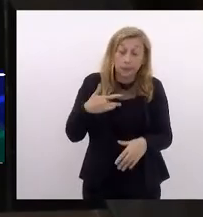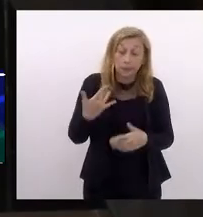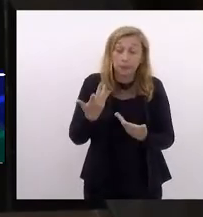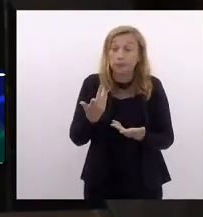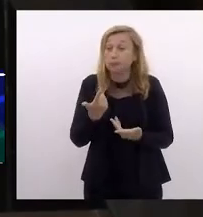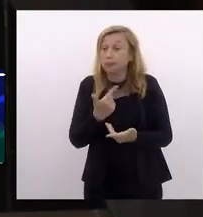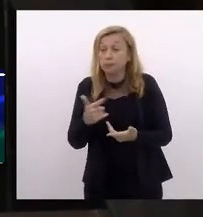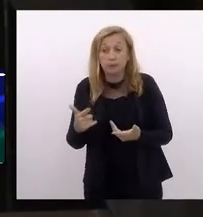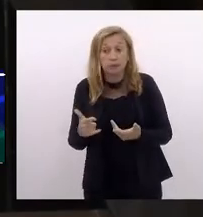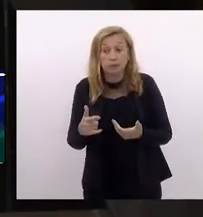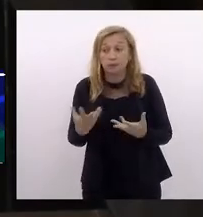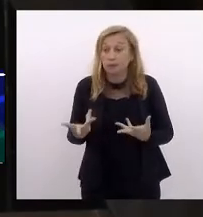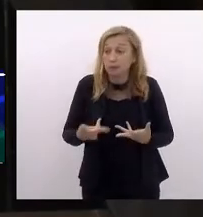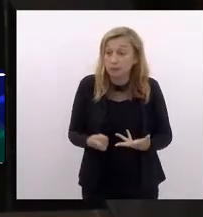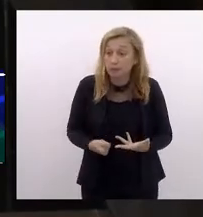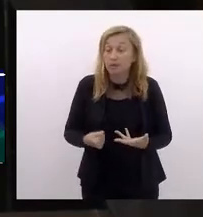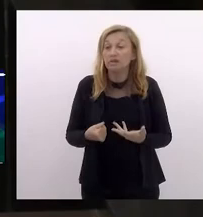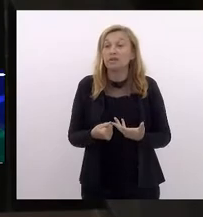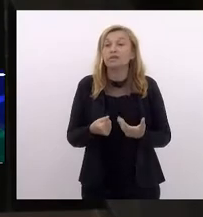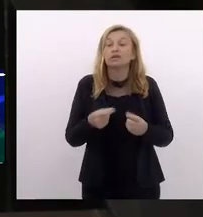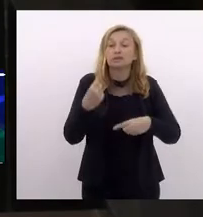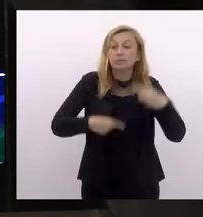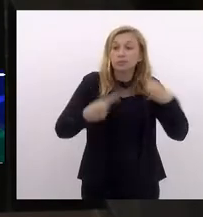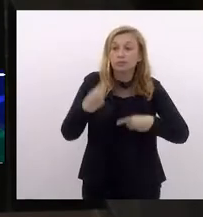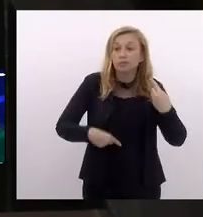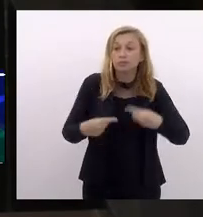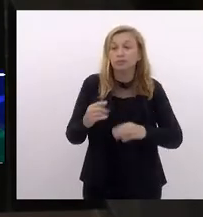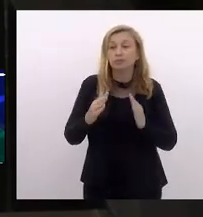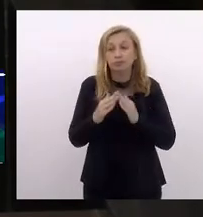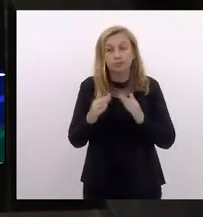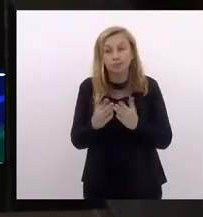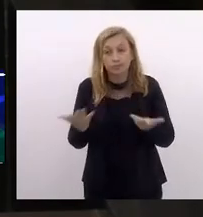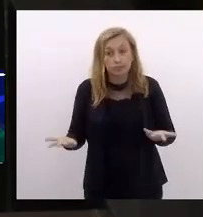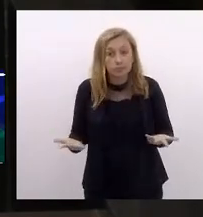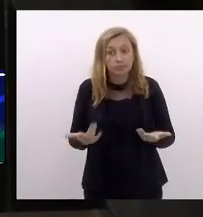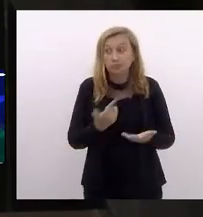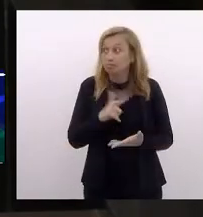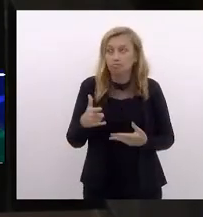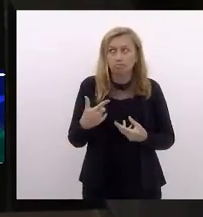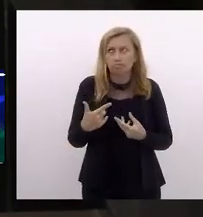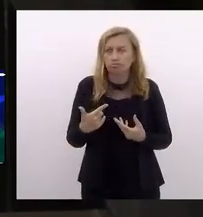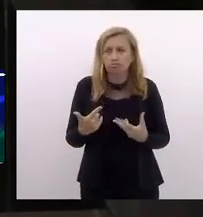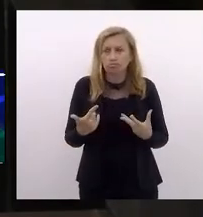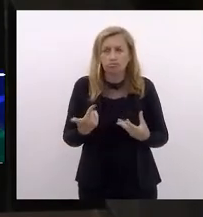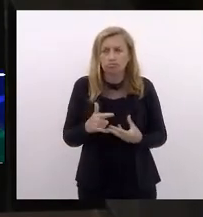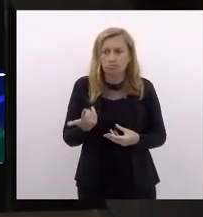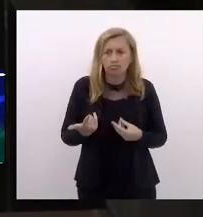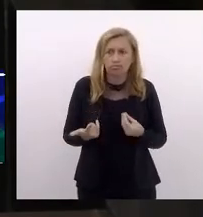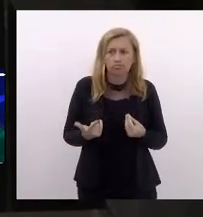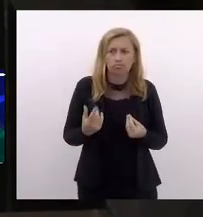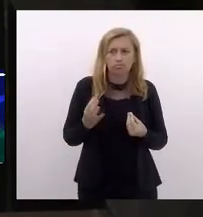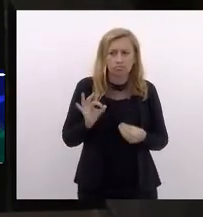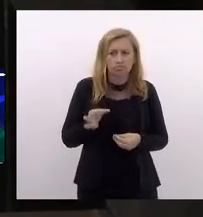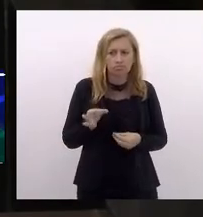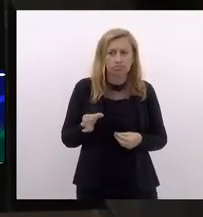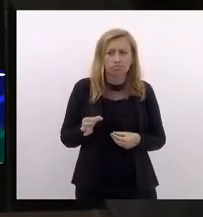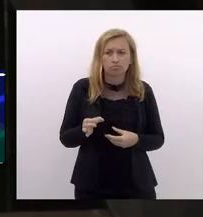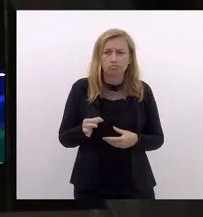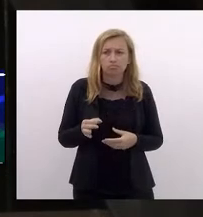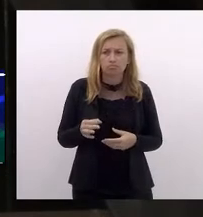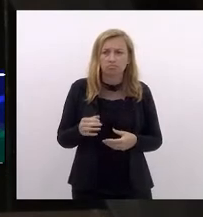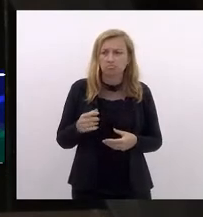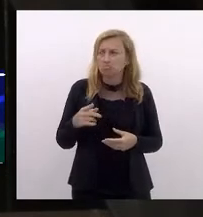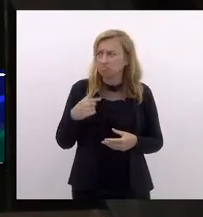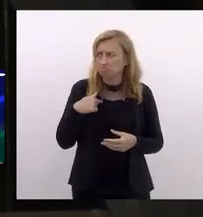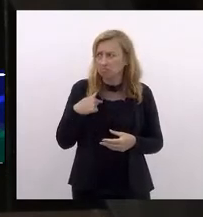sem atendimento necessário na política Habitacional que não existe por isso que não é não tem cabimento Tecnicamente falando não